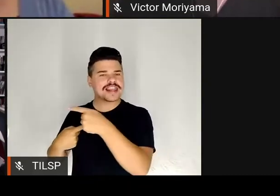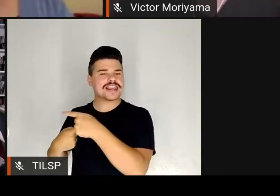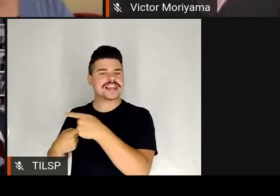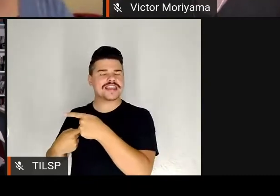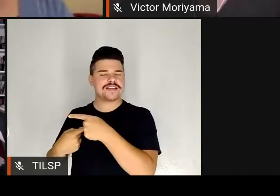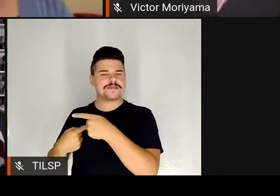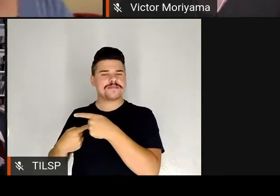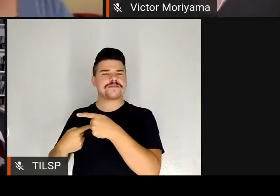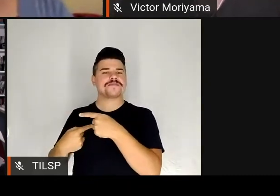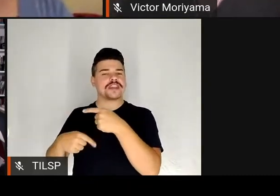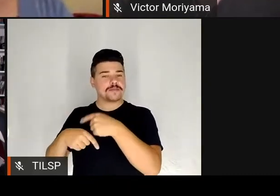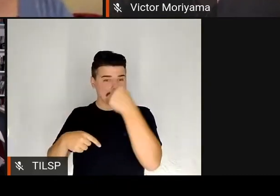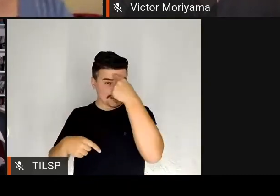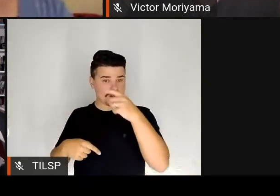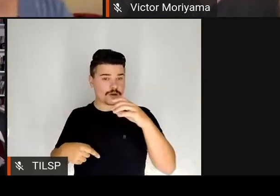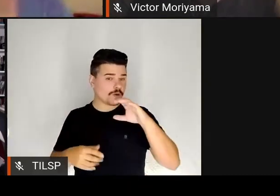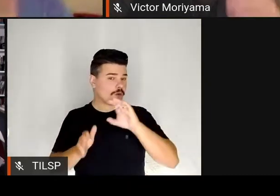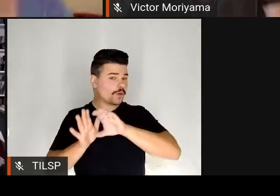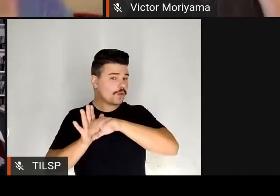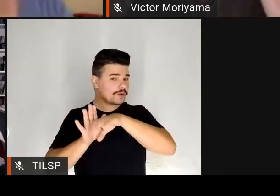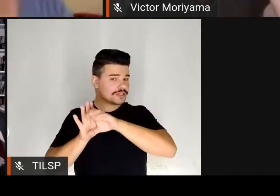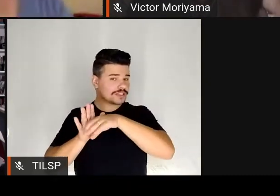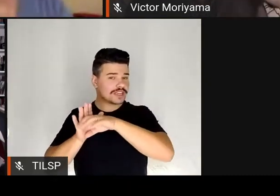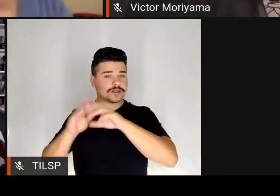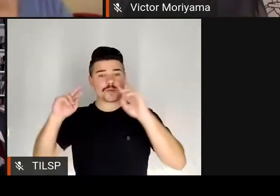esse conceito humanista para